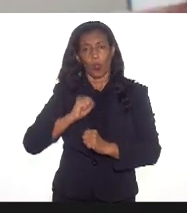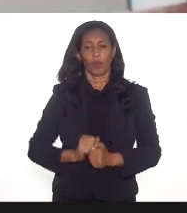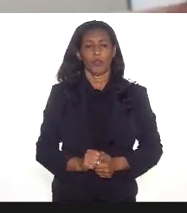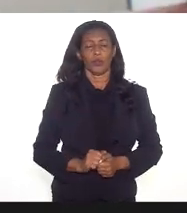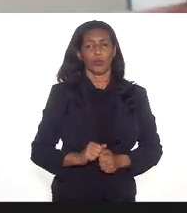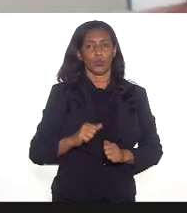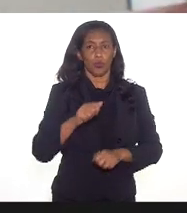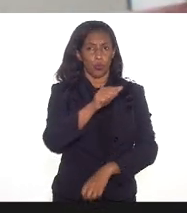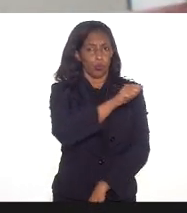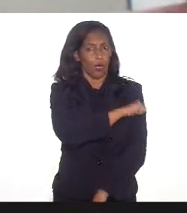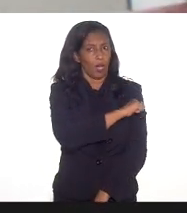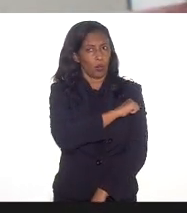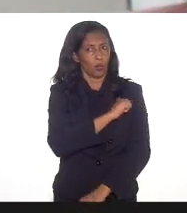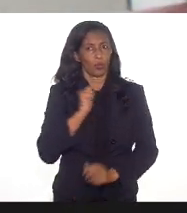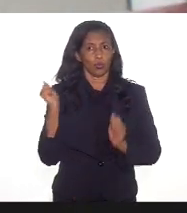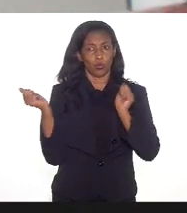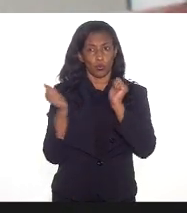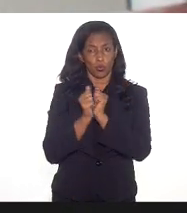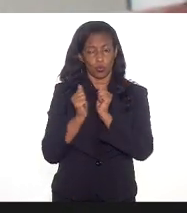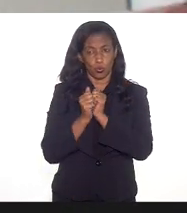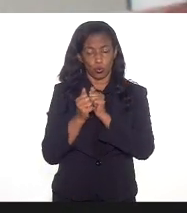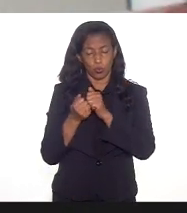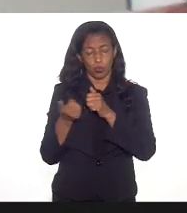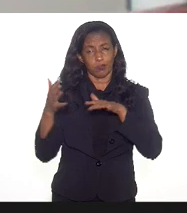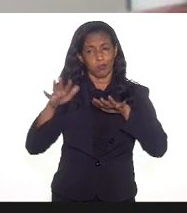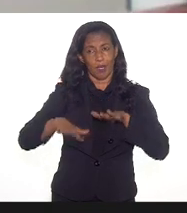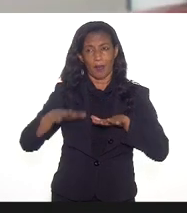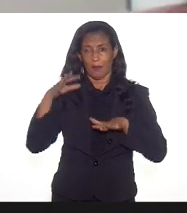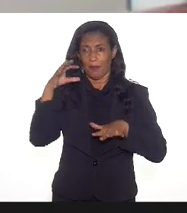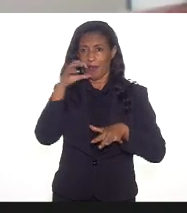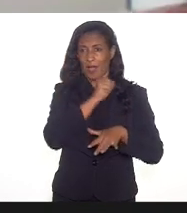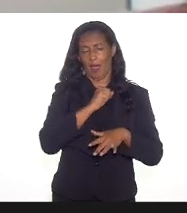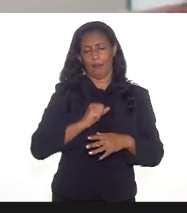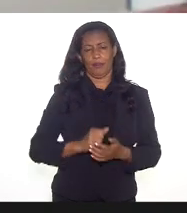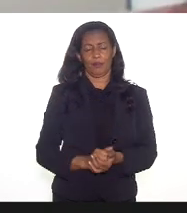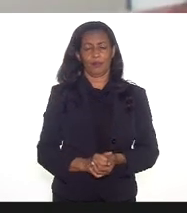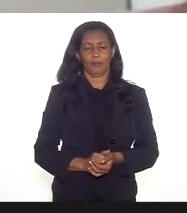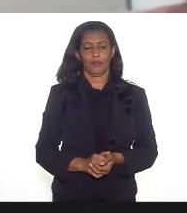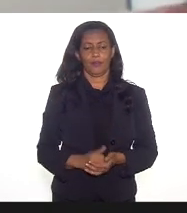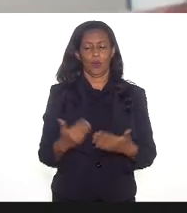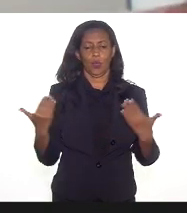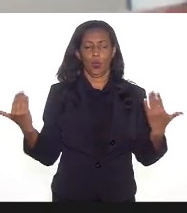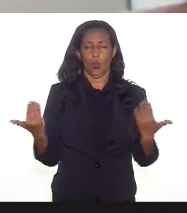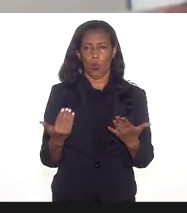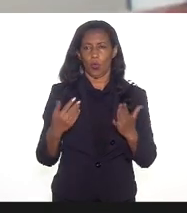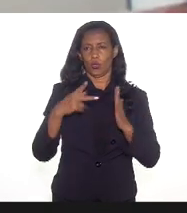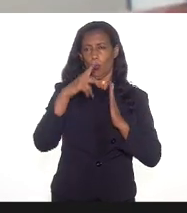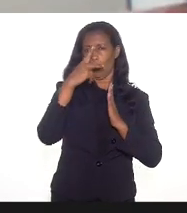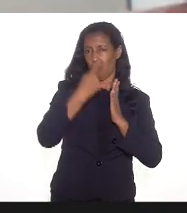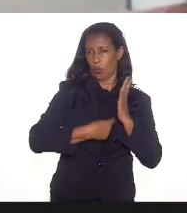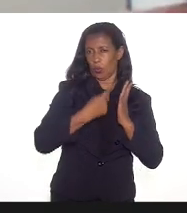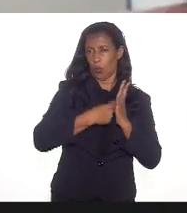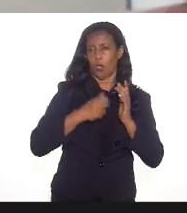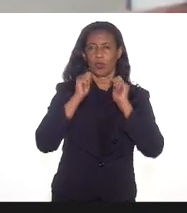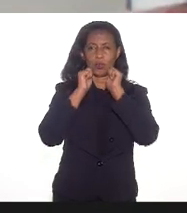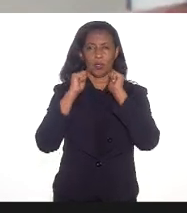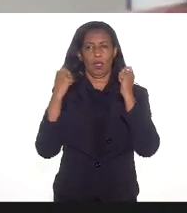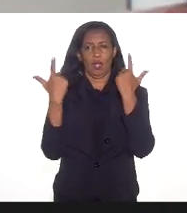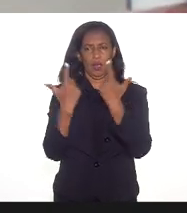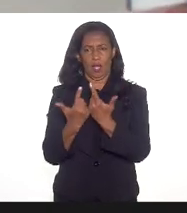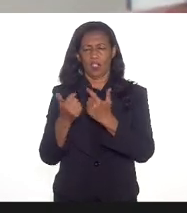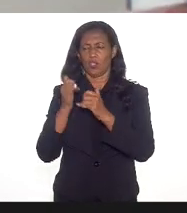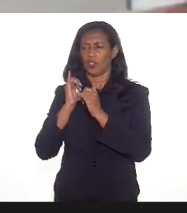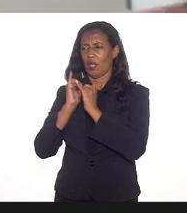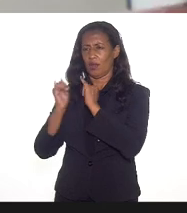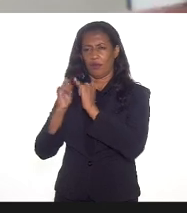dos estudantes com a nossa rede o mais rápido possível. Inclusive, coloquei aqui, hoje eu protocolei aqui na Alerj, já informei isso ao